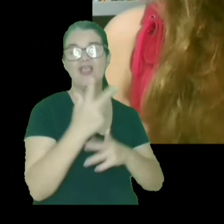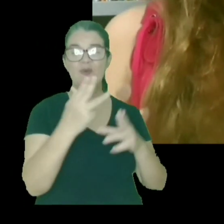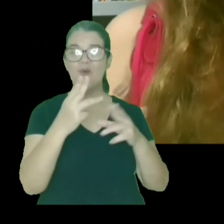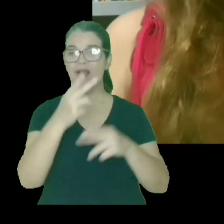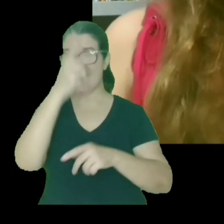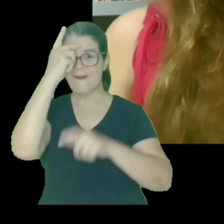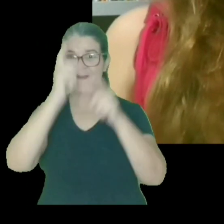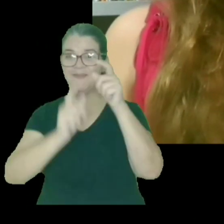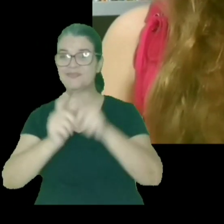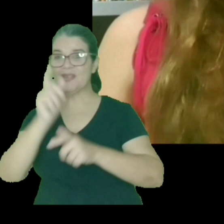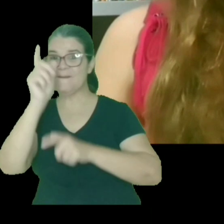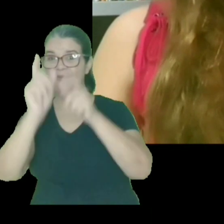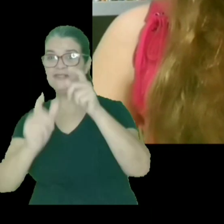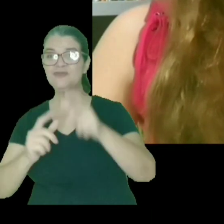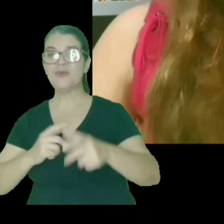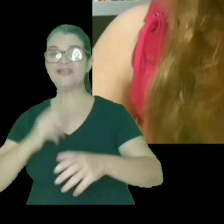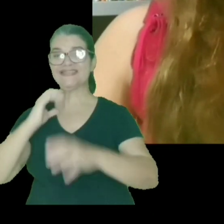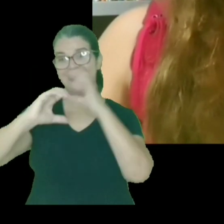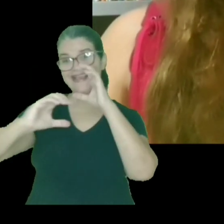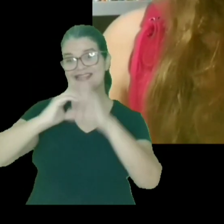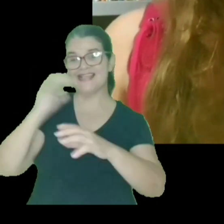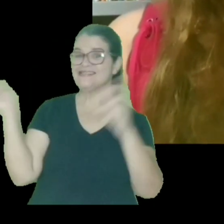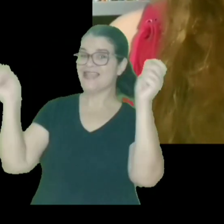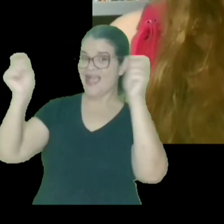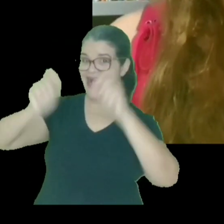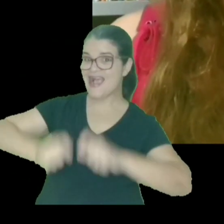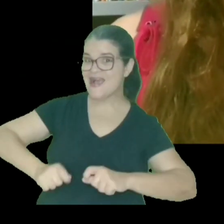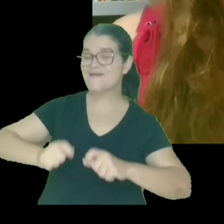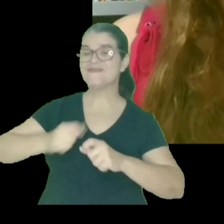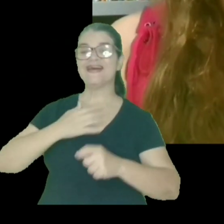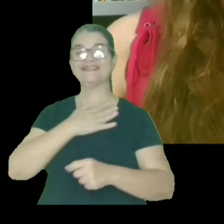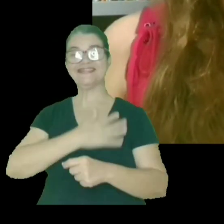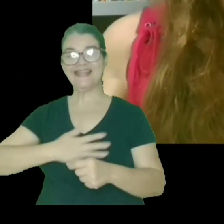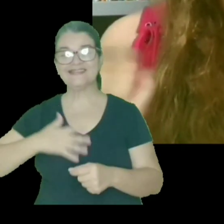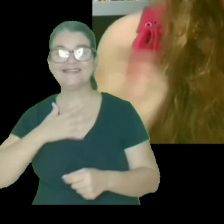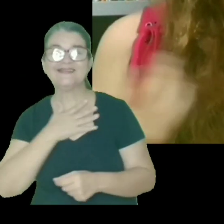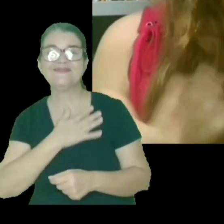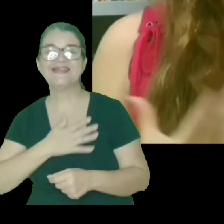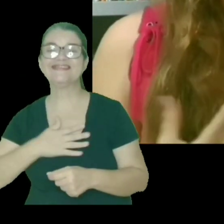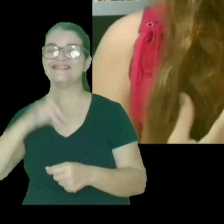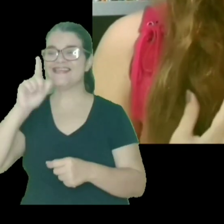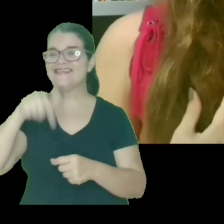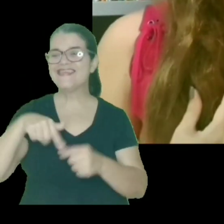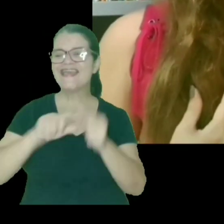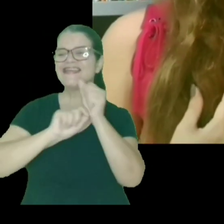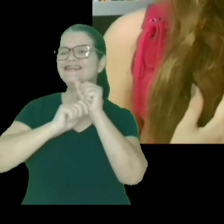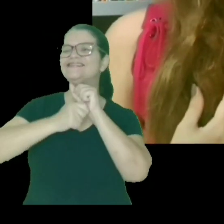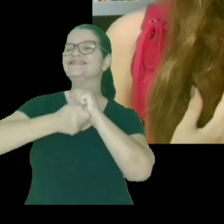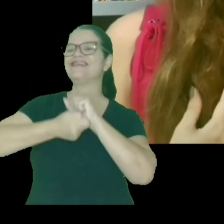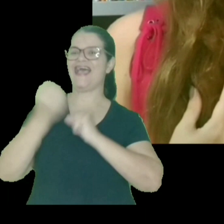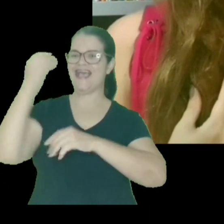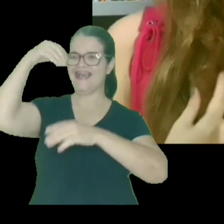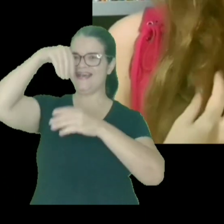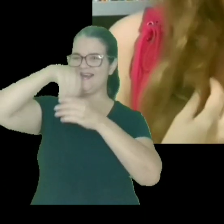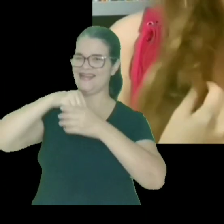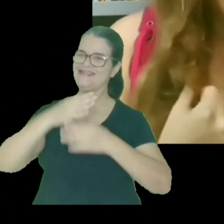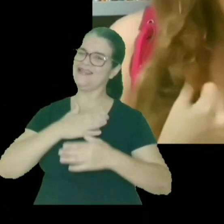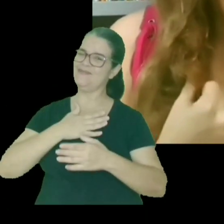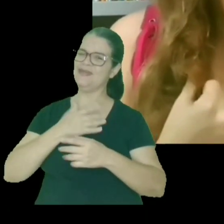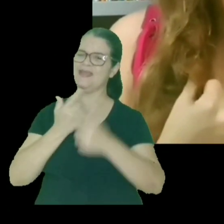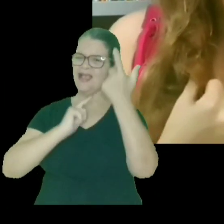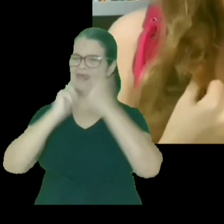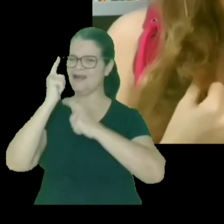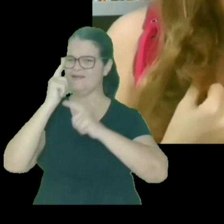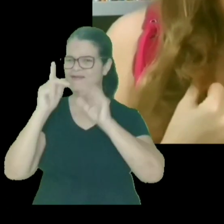humanas, enfim, cantassem a capacidade de prazer que era secreta em mim. Carnaval era meu.